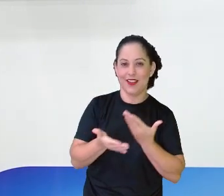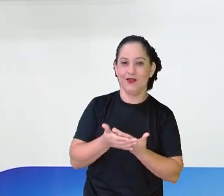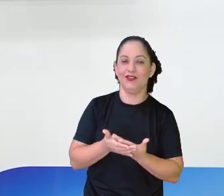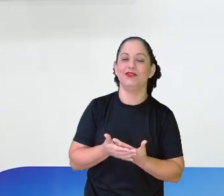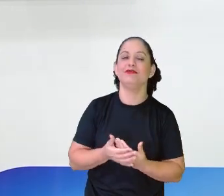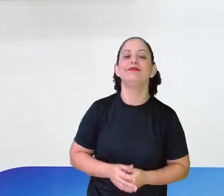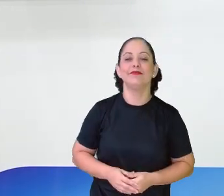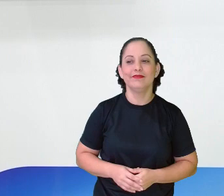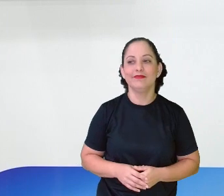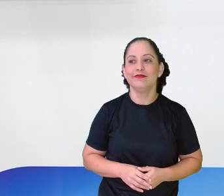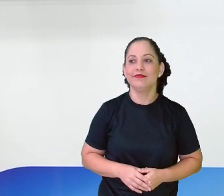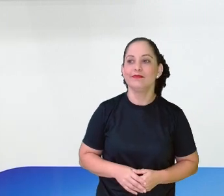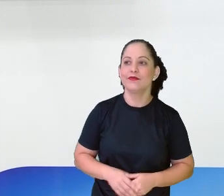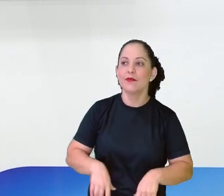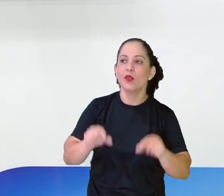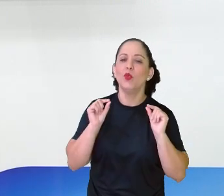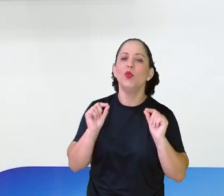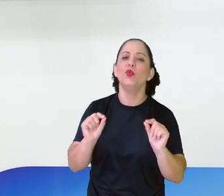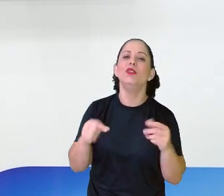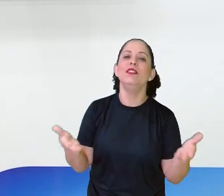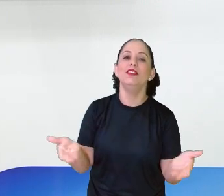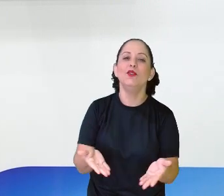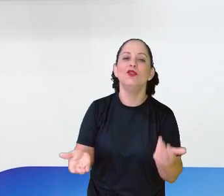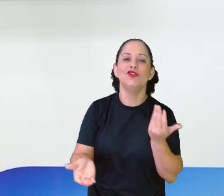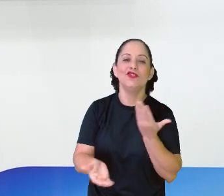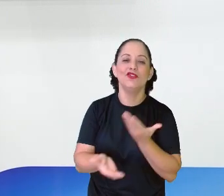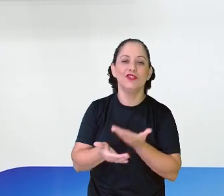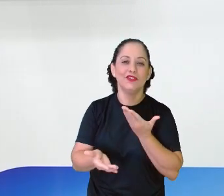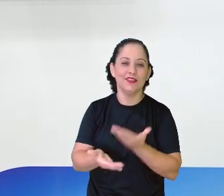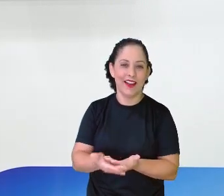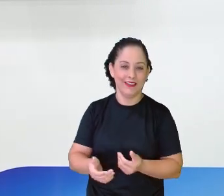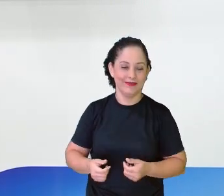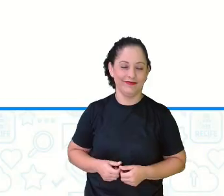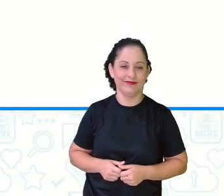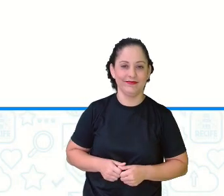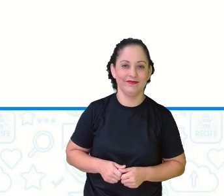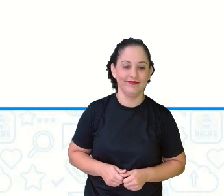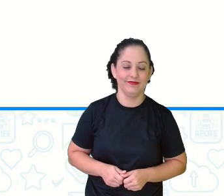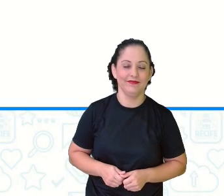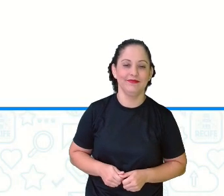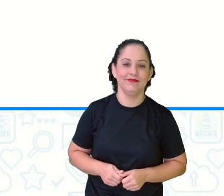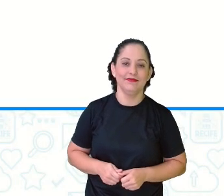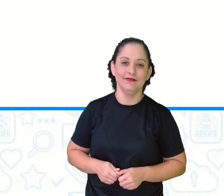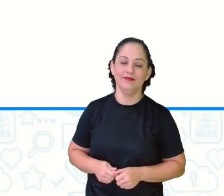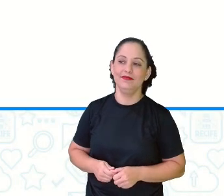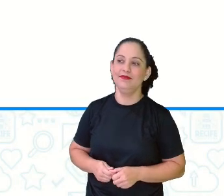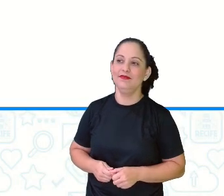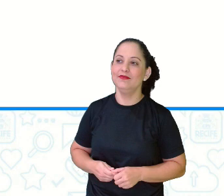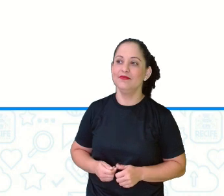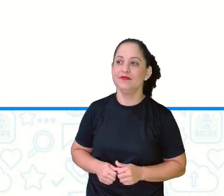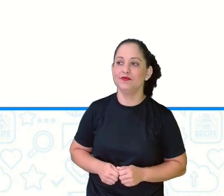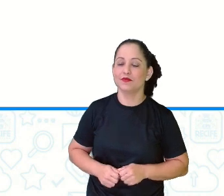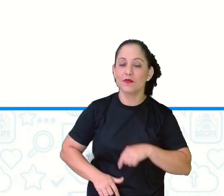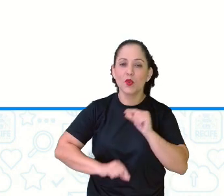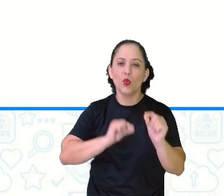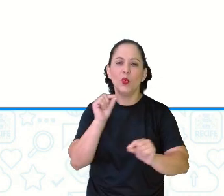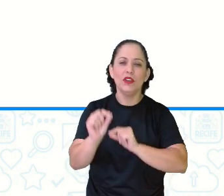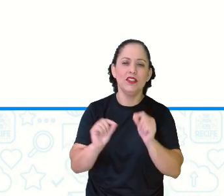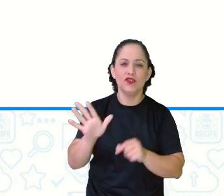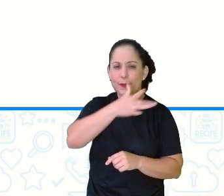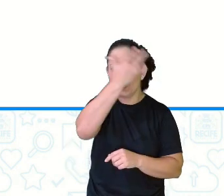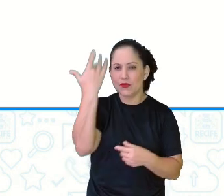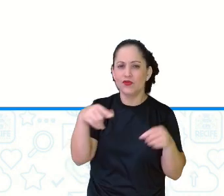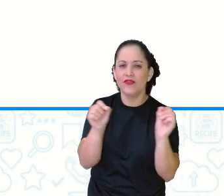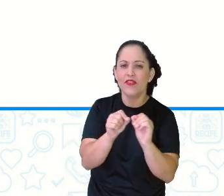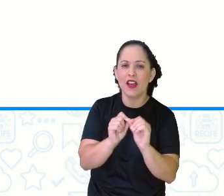certo? E o que a gente vai estudar hoje? Olha só, as ações das pessoas, grupos